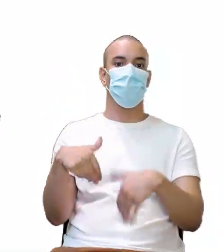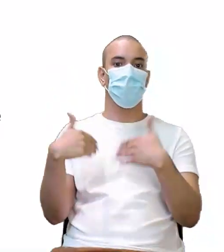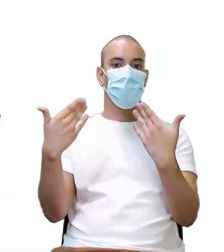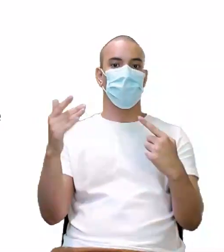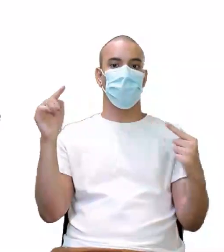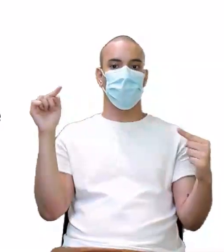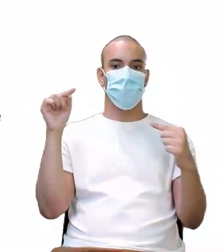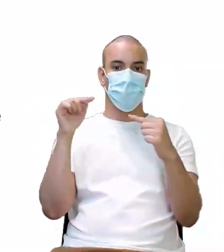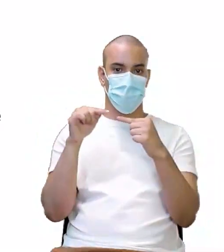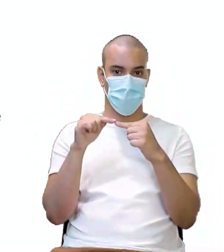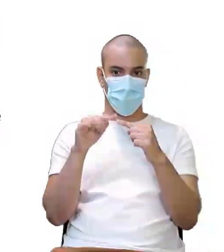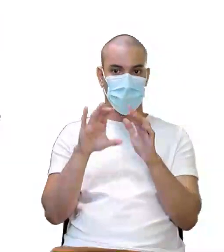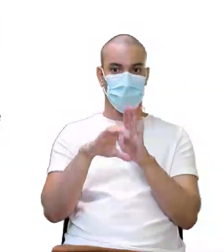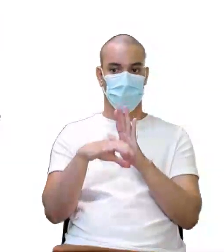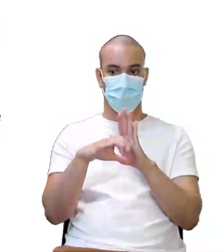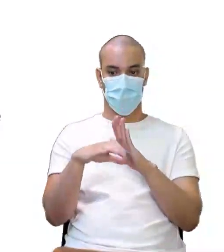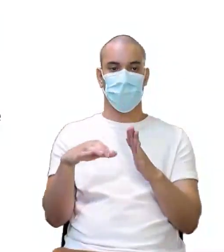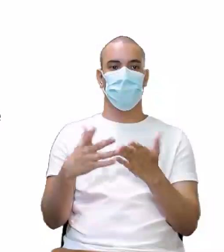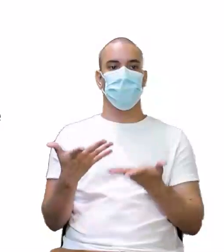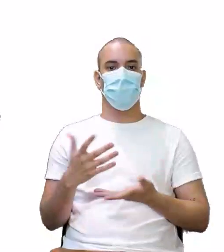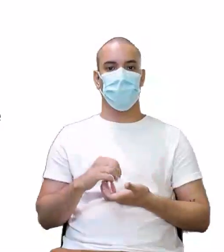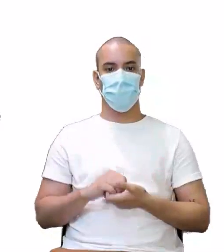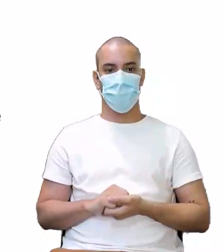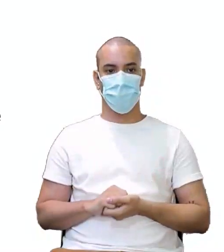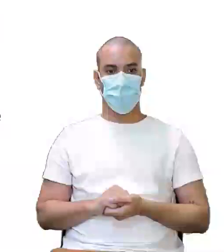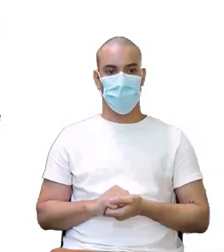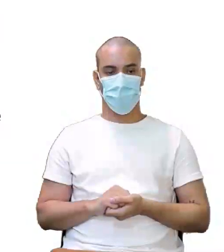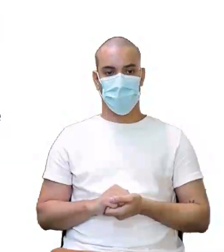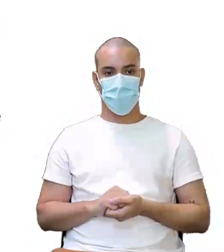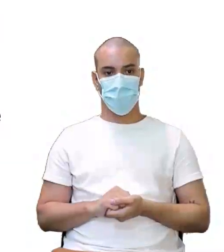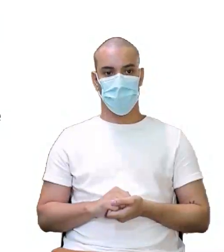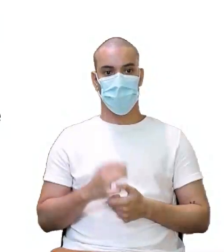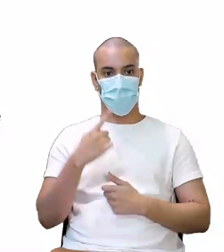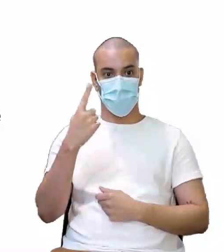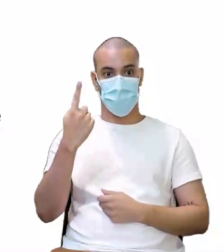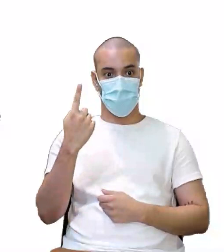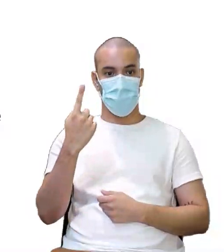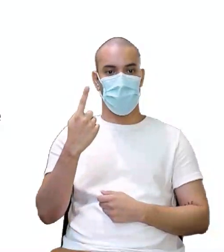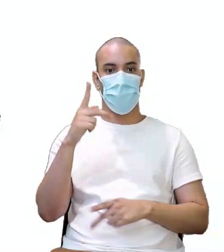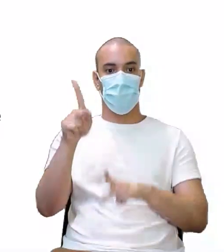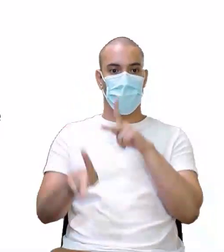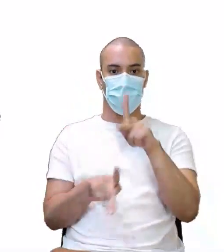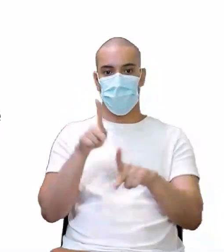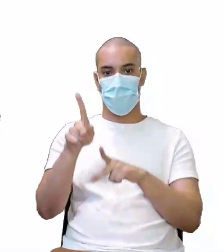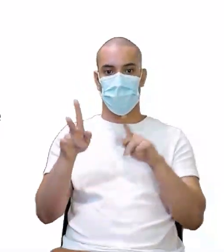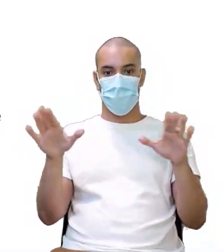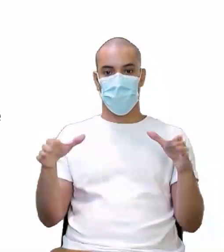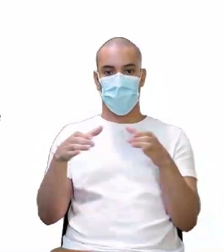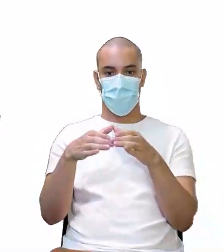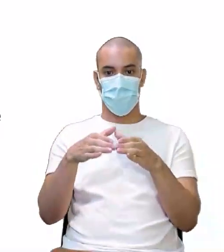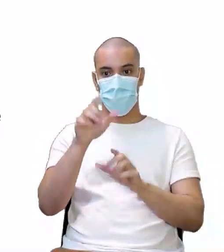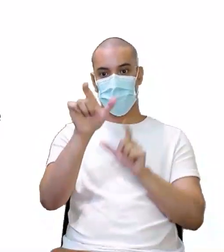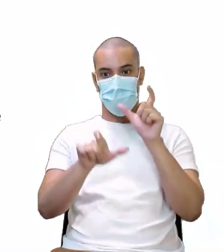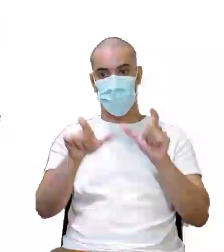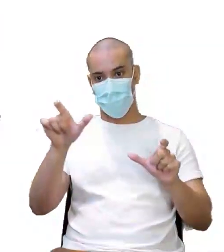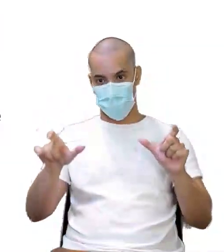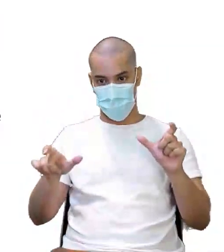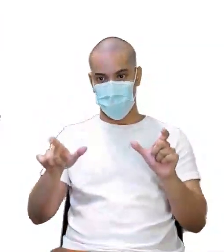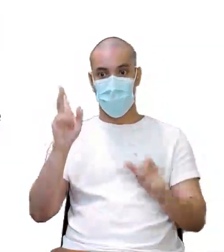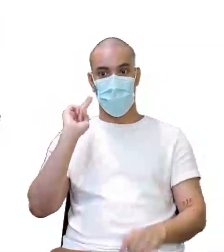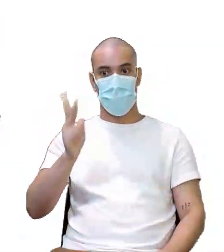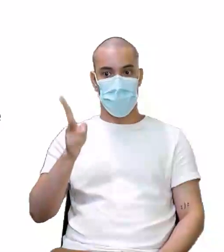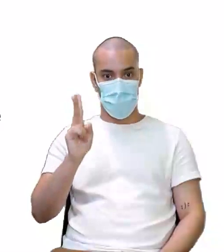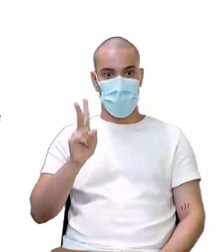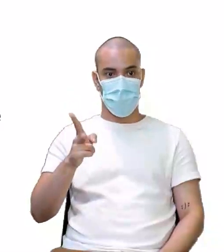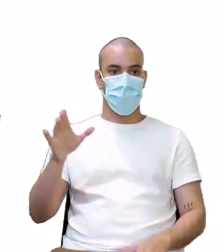abaixo sobre estes conceitos ecológicos. 1. População é o conjunto de